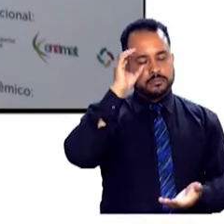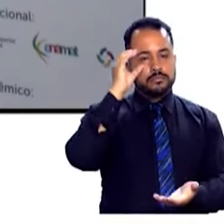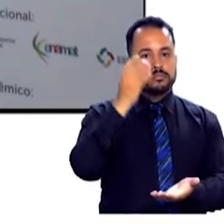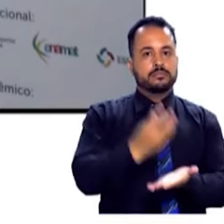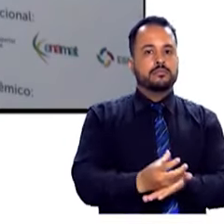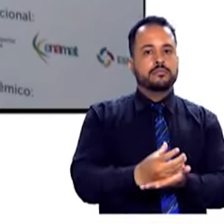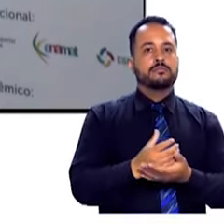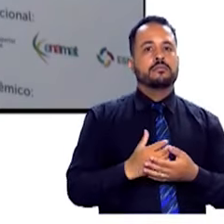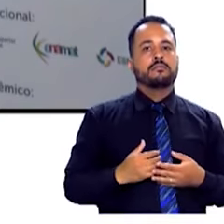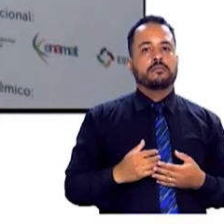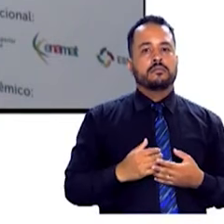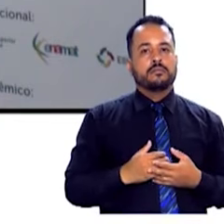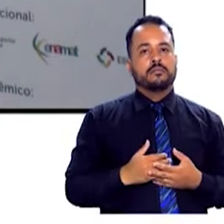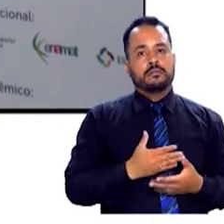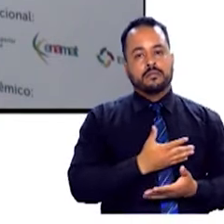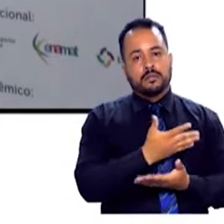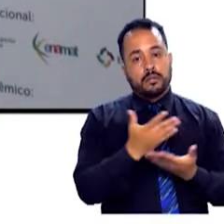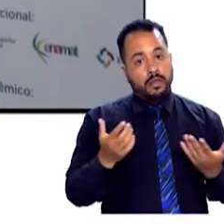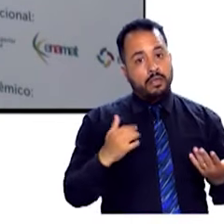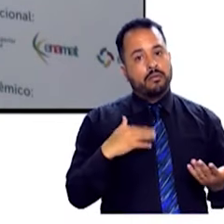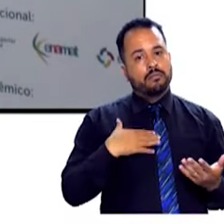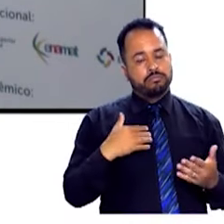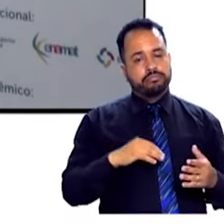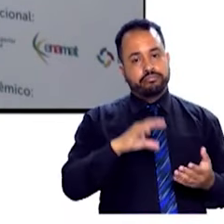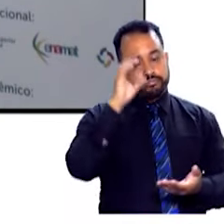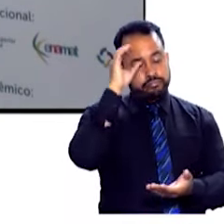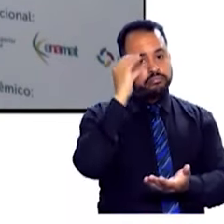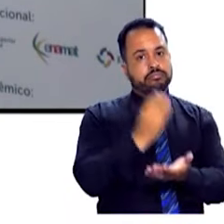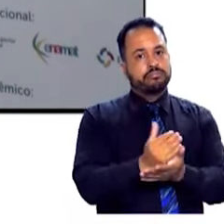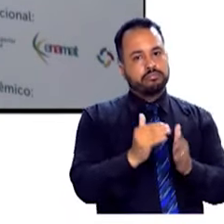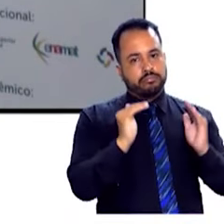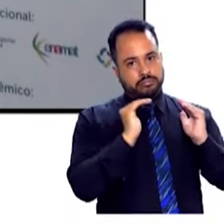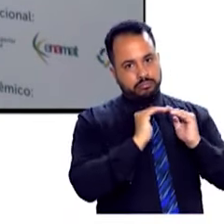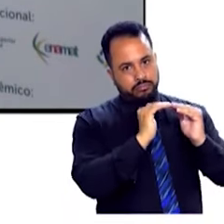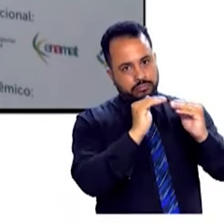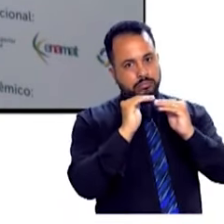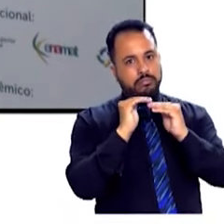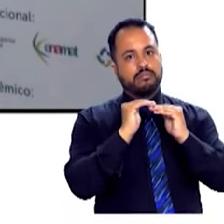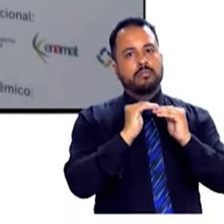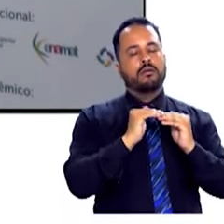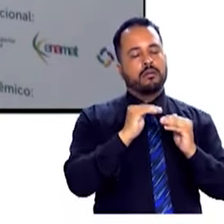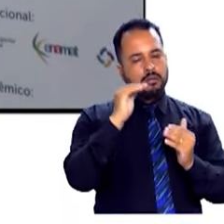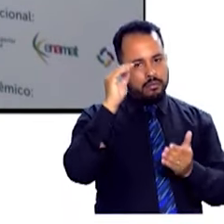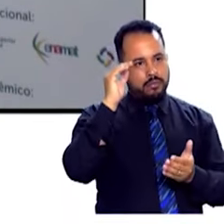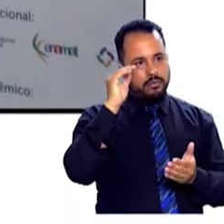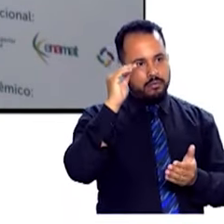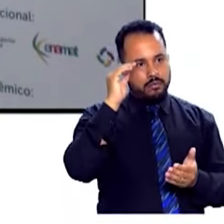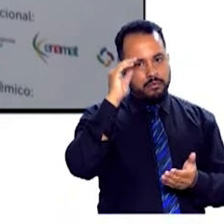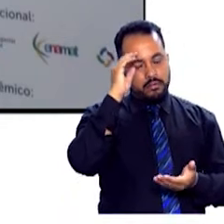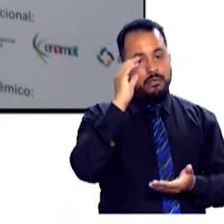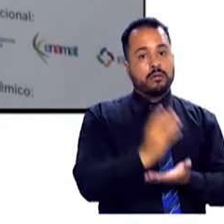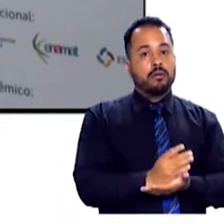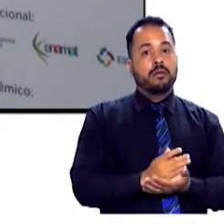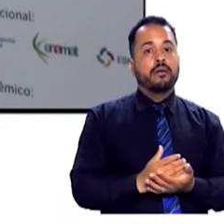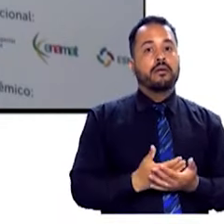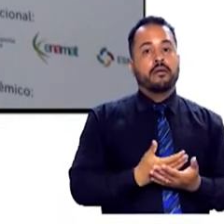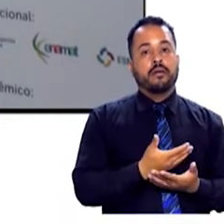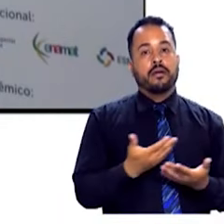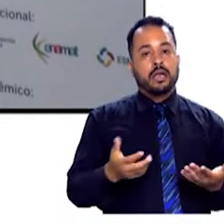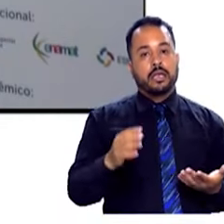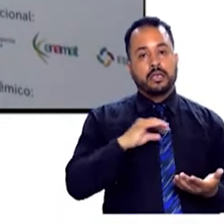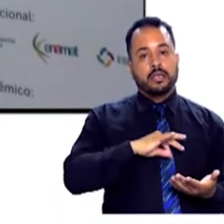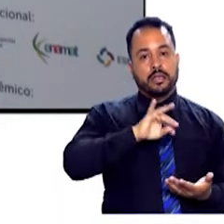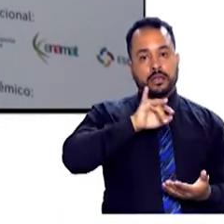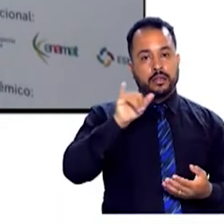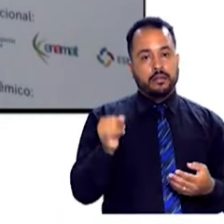teses Muitas delas eu concordo quero registrar aqui mas francamente conhecer no STJ de